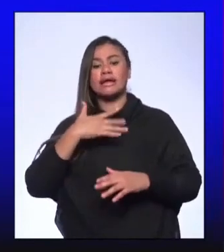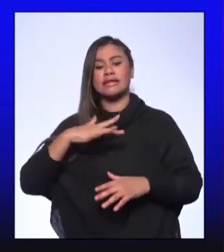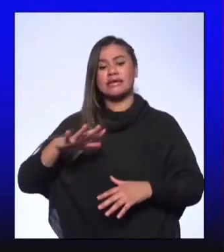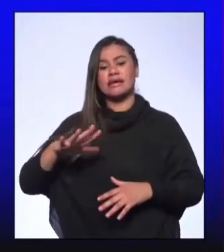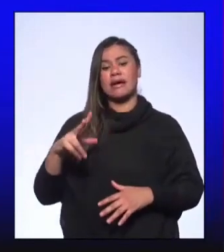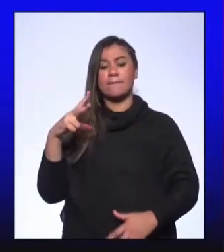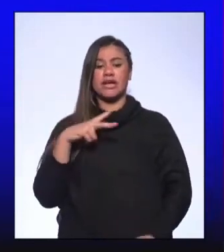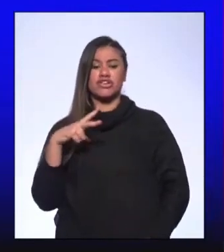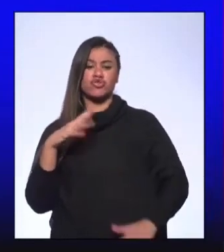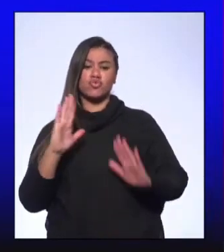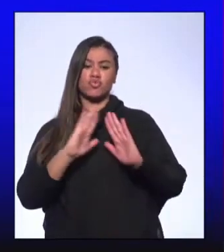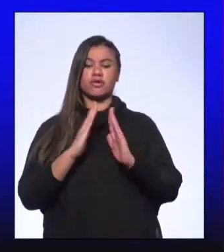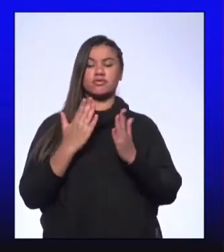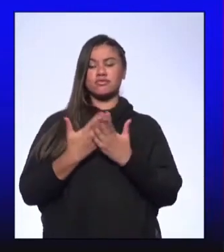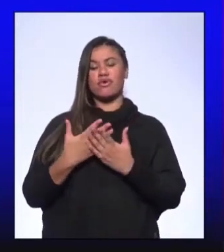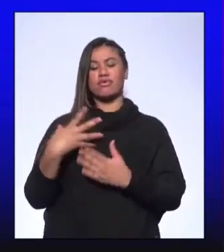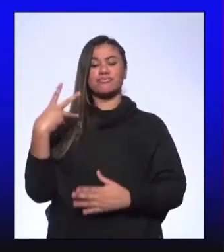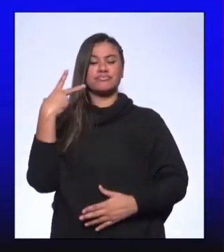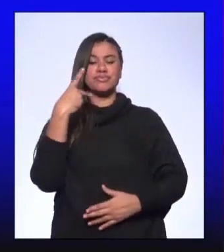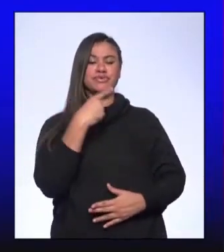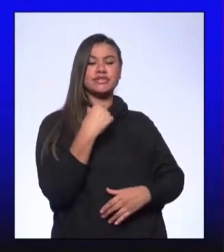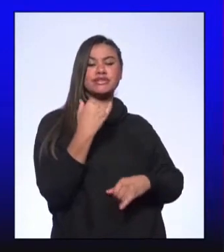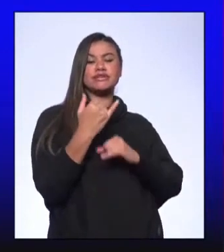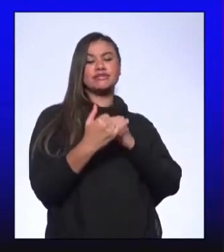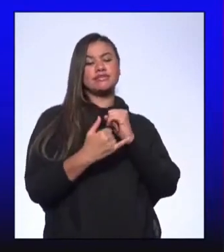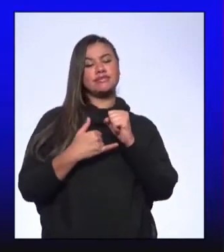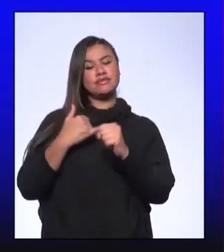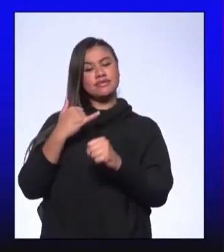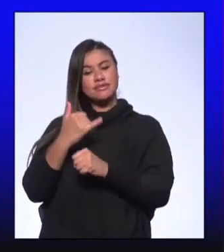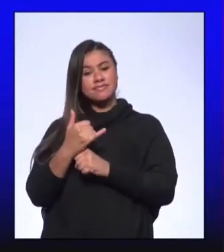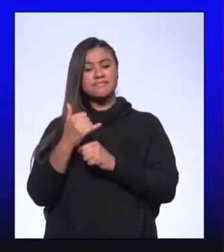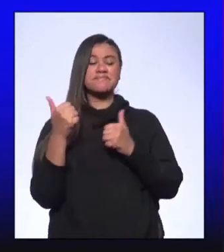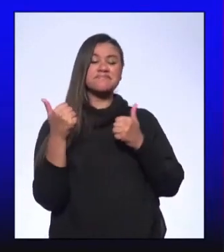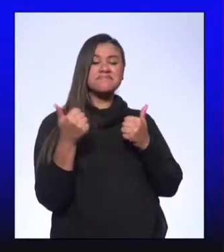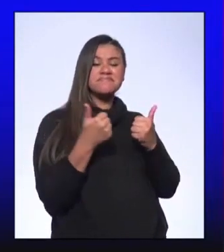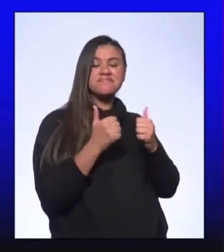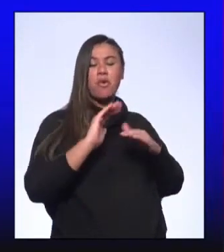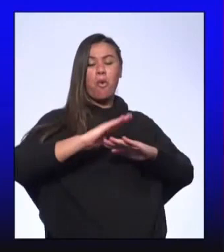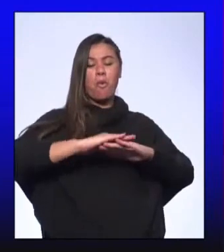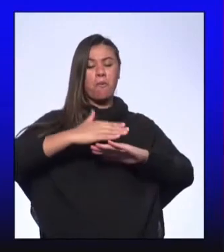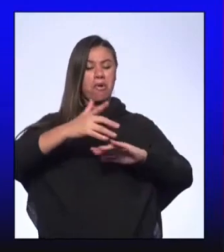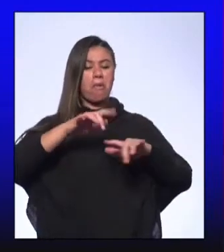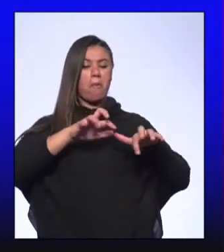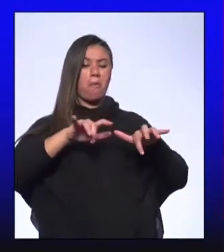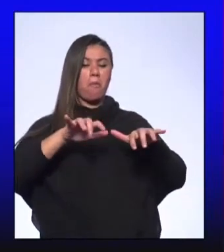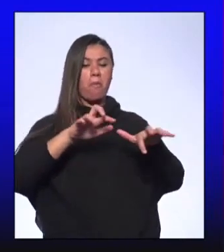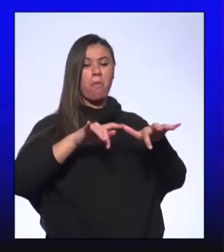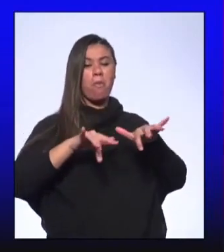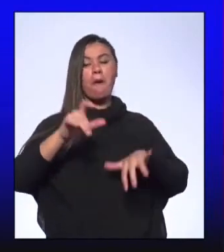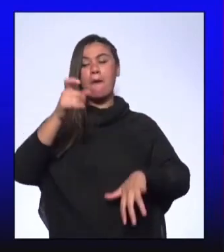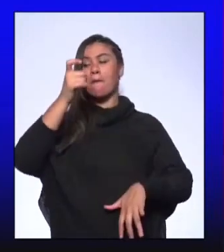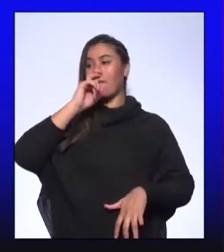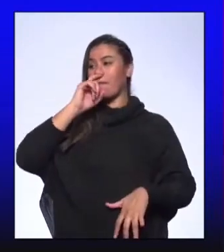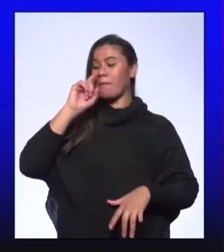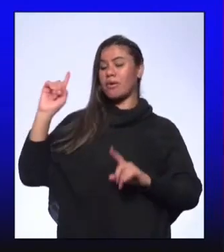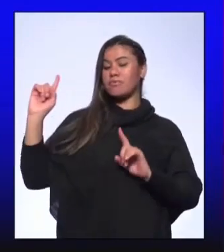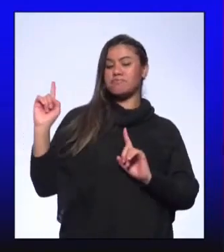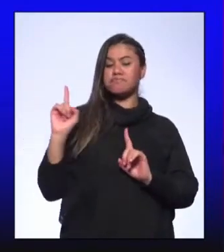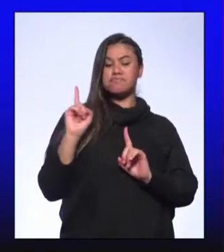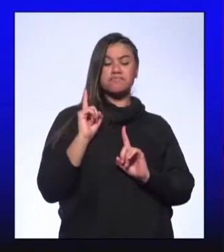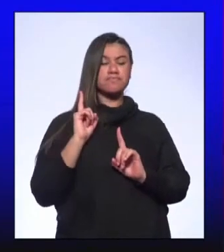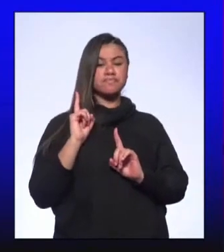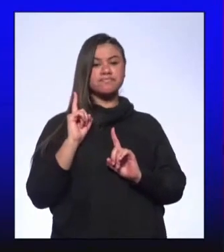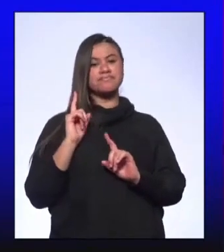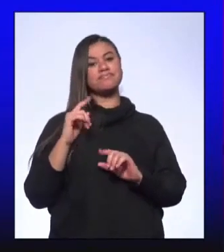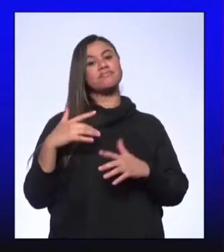casa, bonitinhas, com sua internet a cabo, seu microcomputador, o pai ao seu lado. Outra